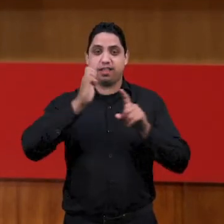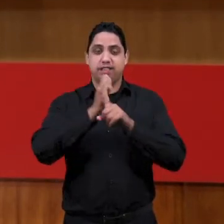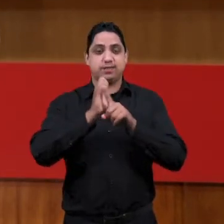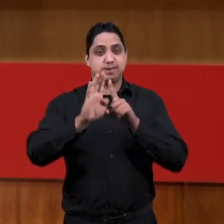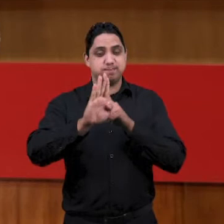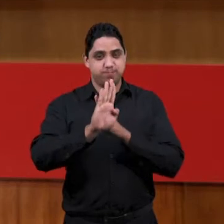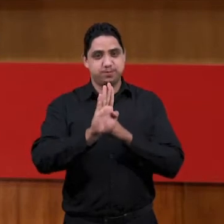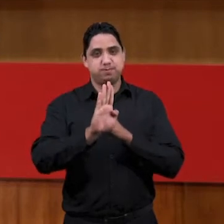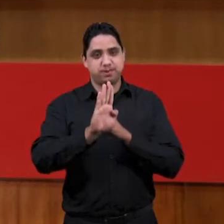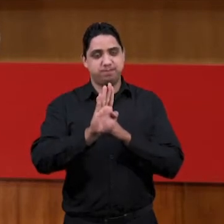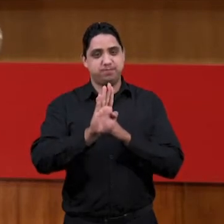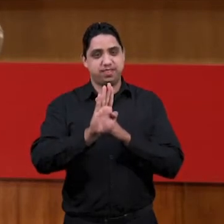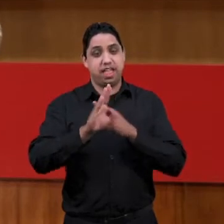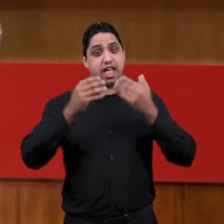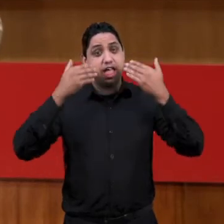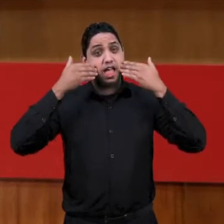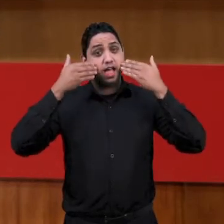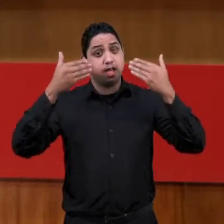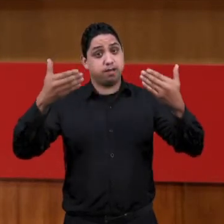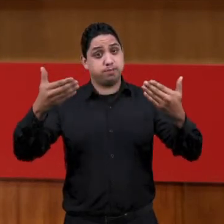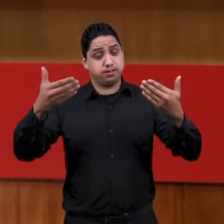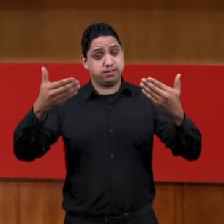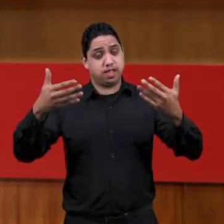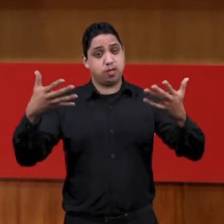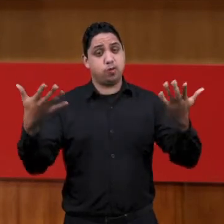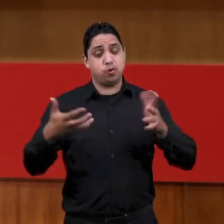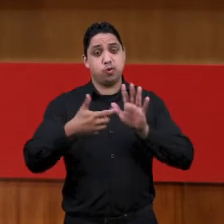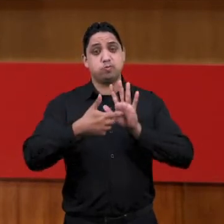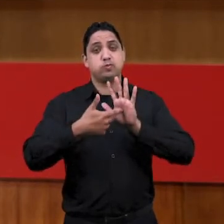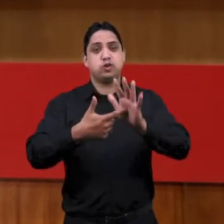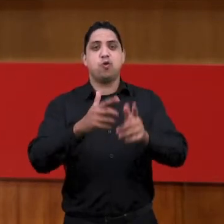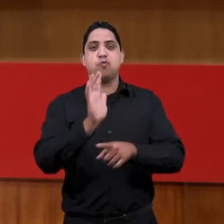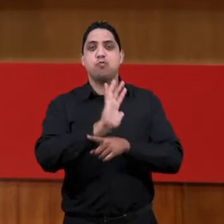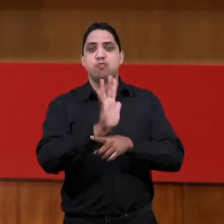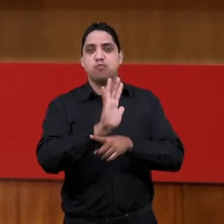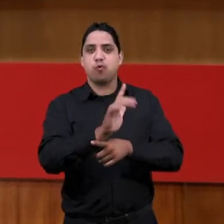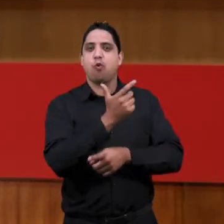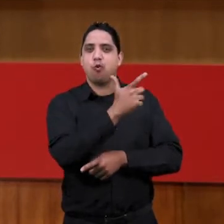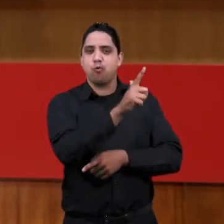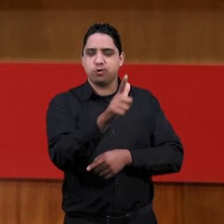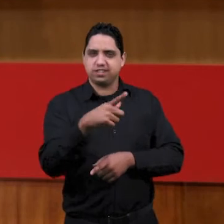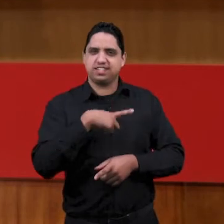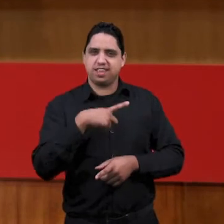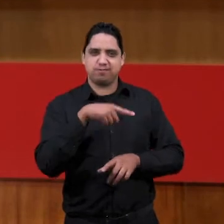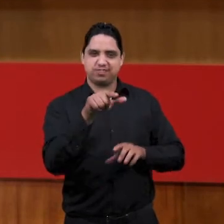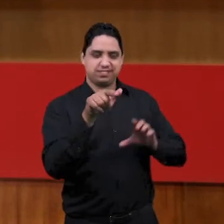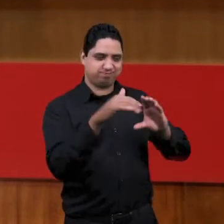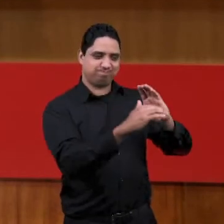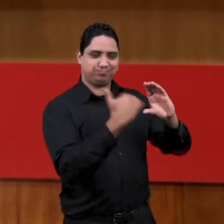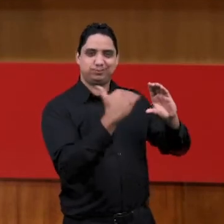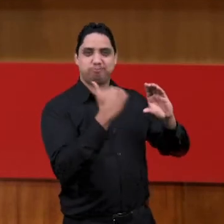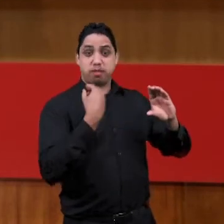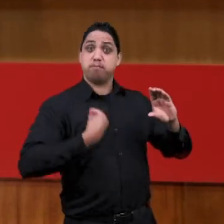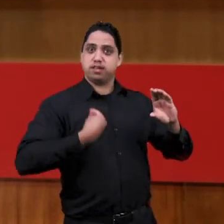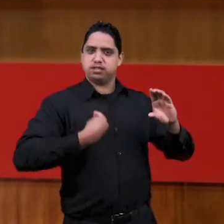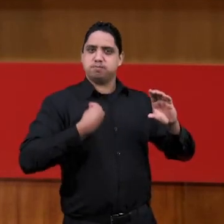ontem da Escola Bíblica Dominical, apresentando os demais vídeos que os irmãos enviaram